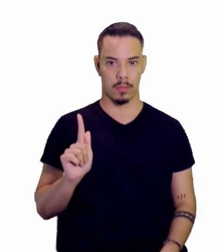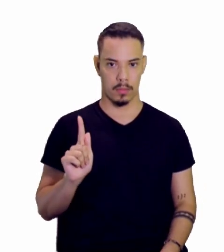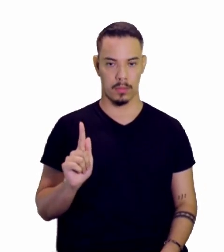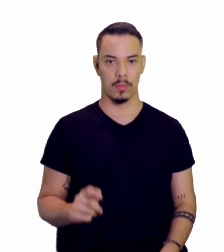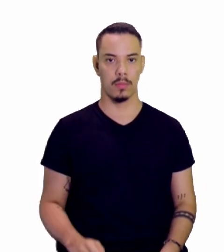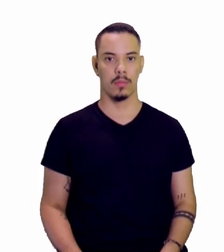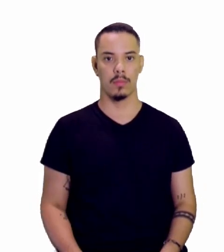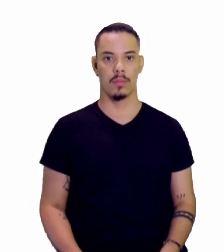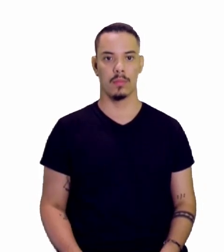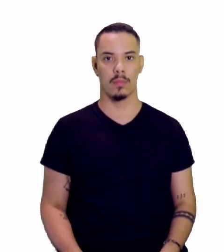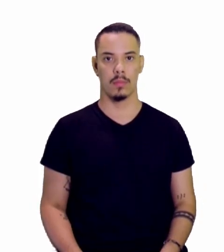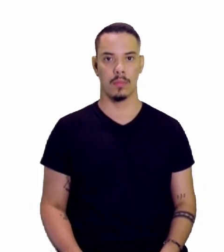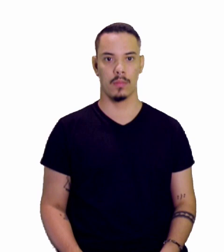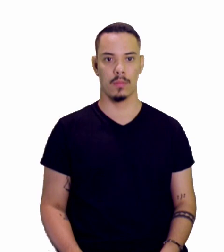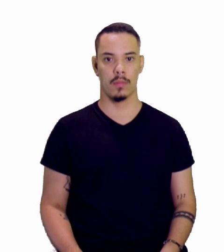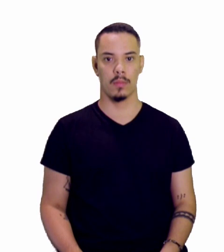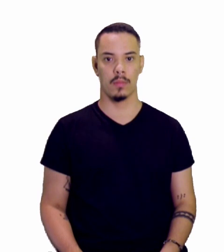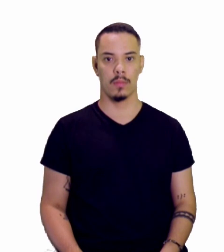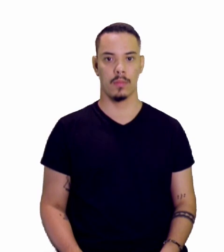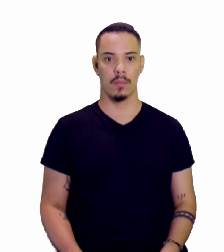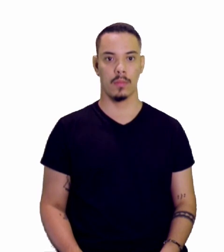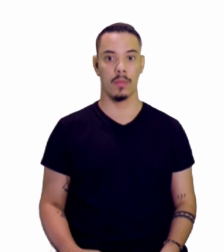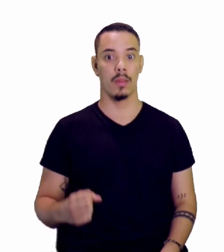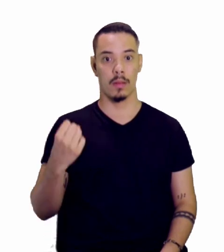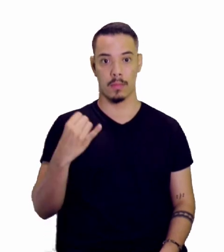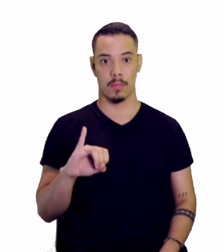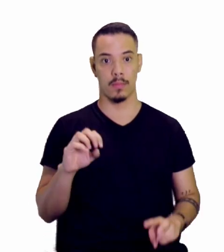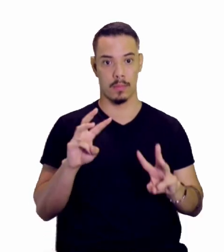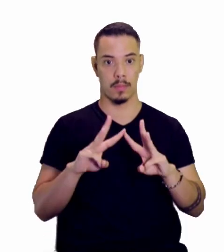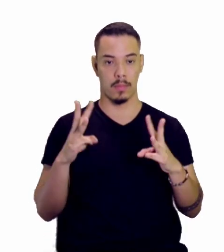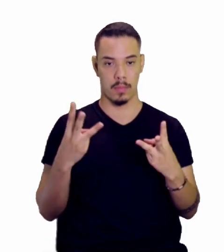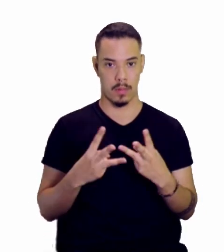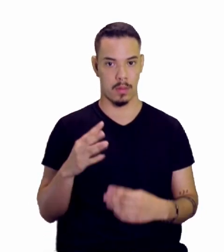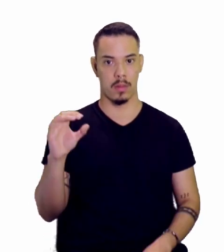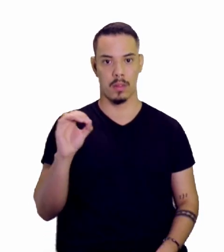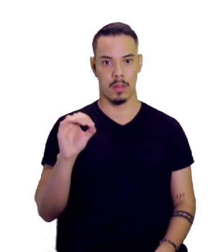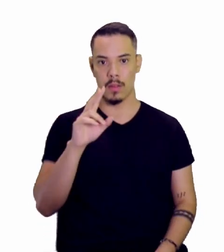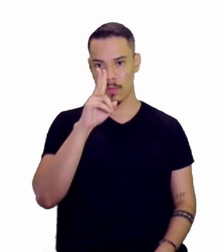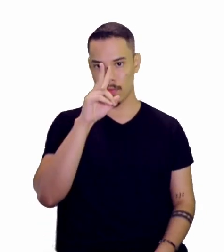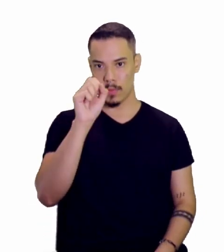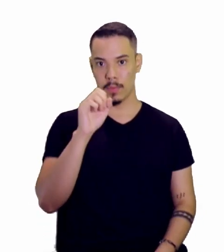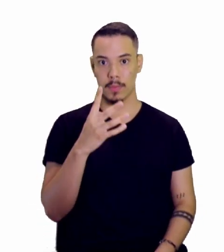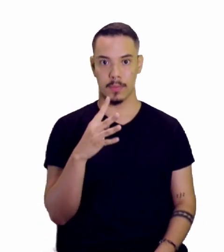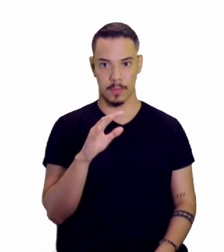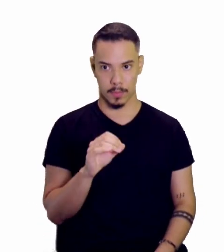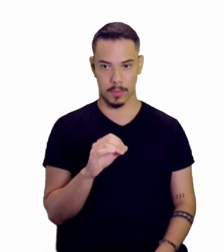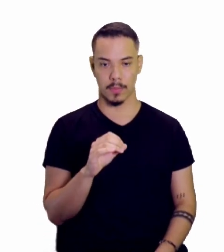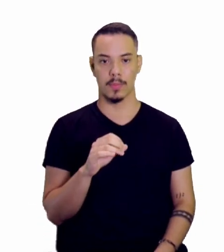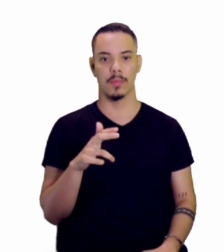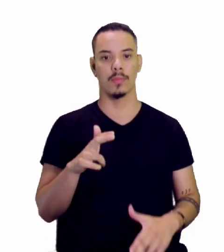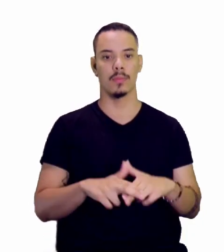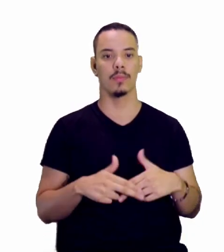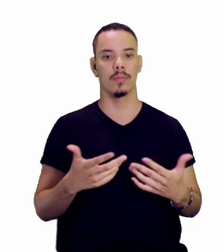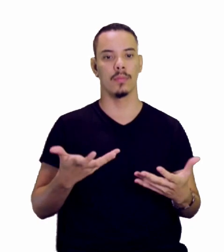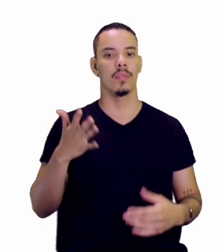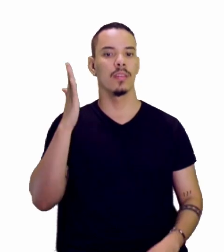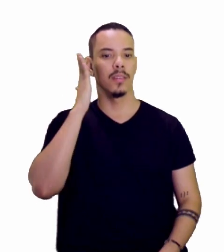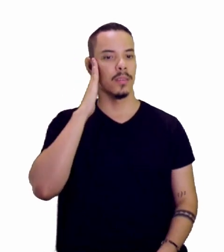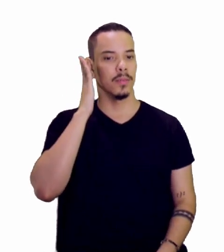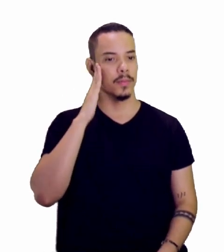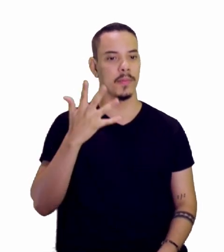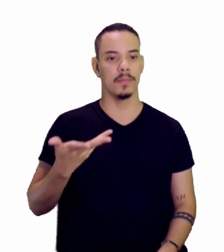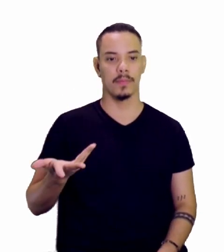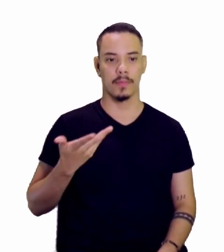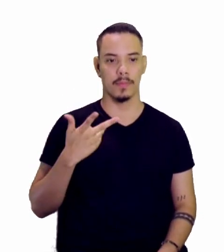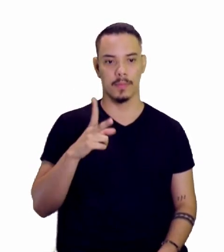ó. Exatamente. Quando fosse zero, a massa zero, a força era 40, né? E lembrando, pronto, eu quero aceleração. O que a gente vai